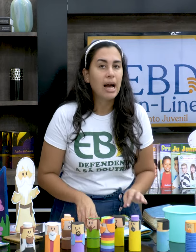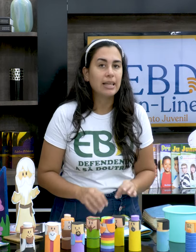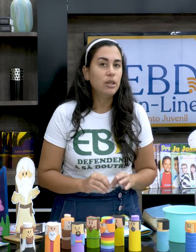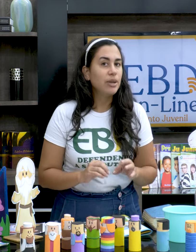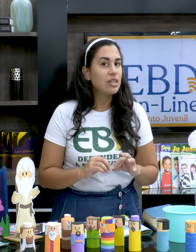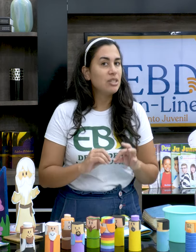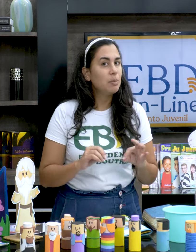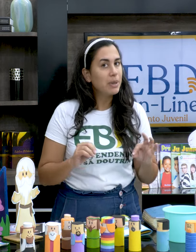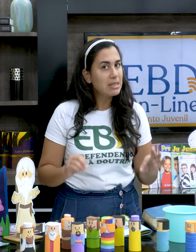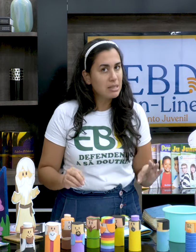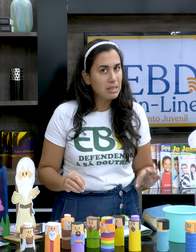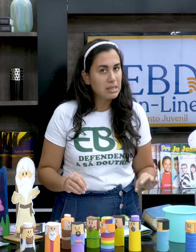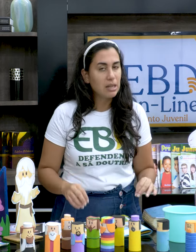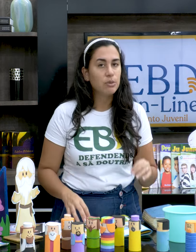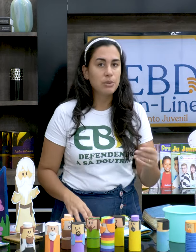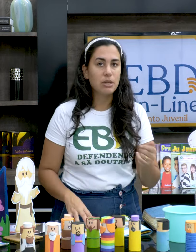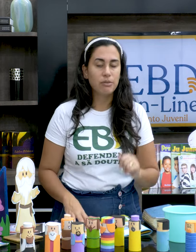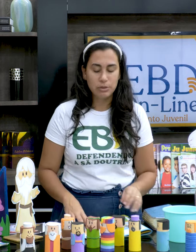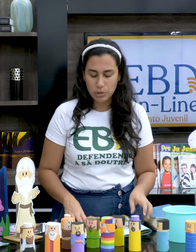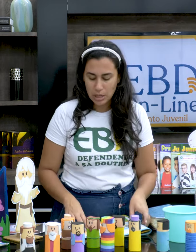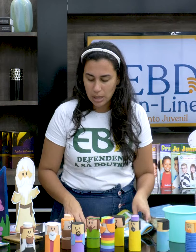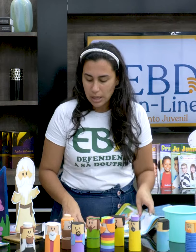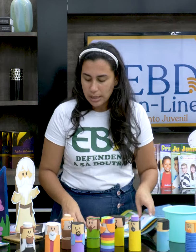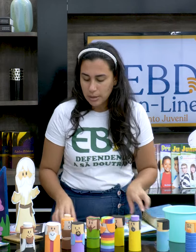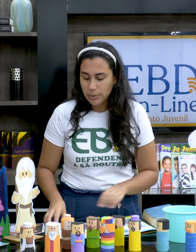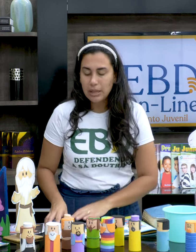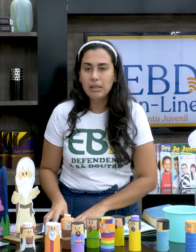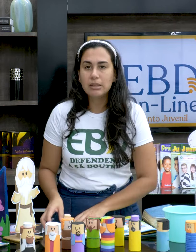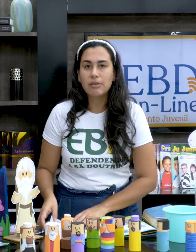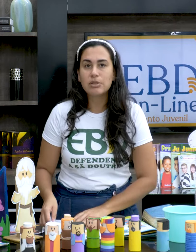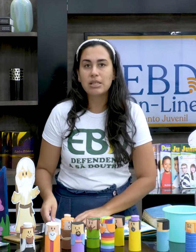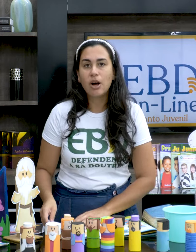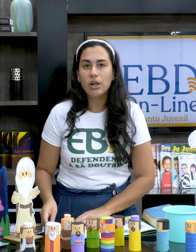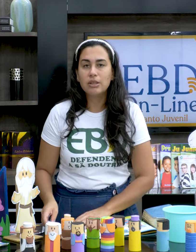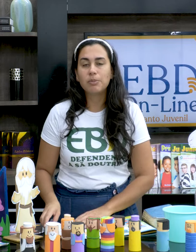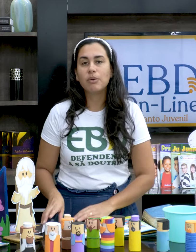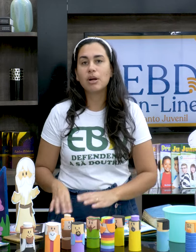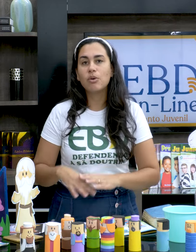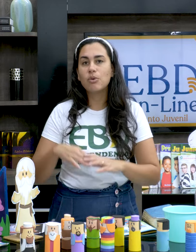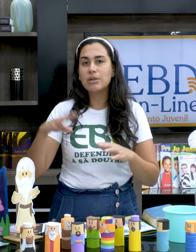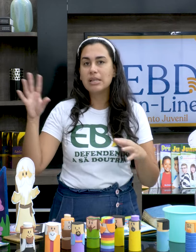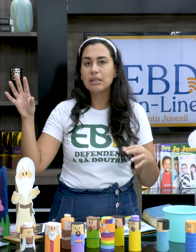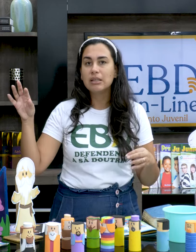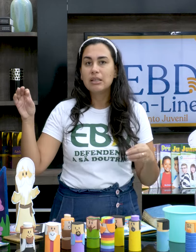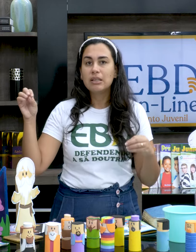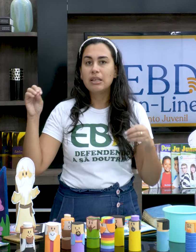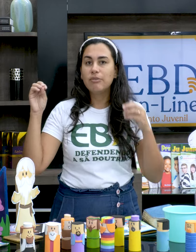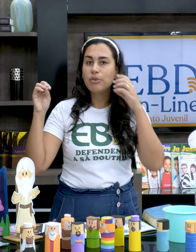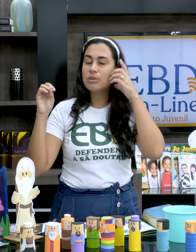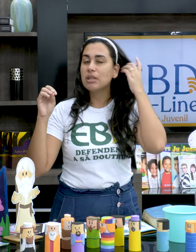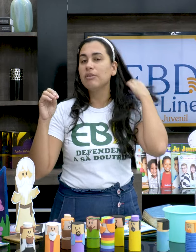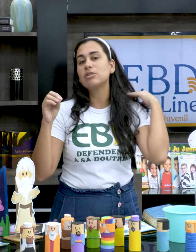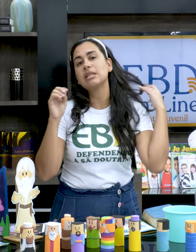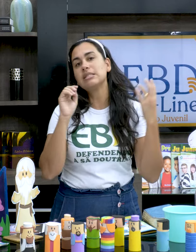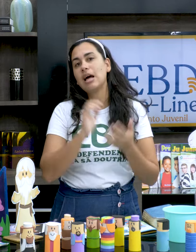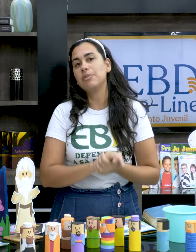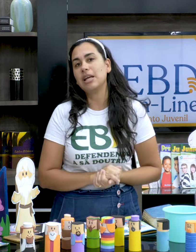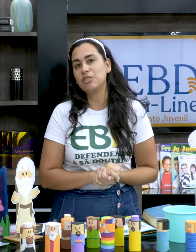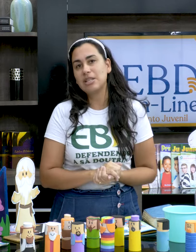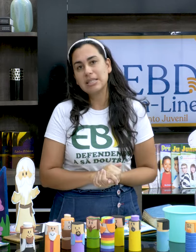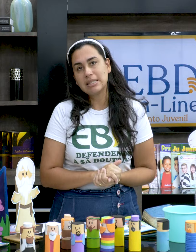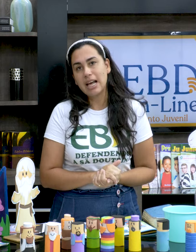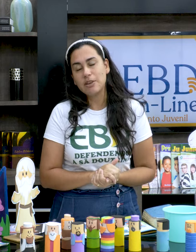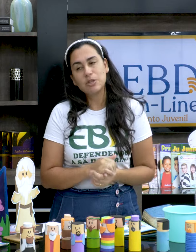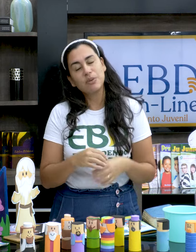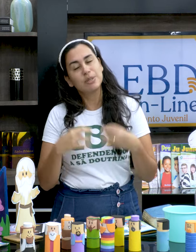precisamos. Aquilo que a gente precisa, o Senhor vai nos dar. Então não adianta você estar olhando para uma coisa que você sabe